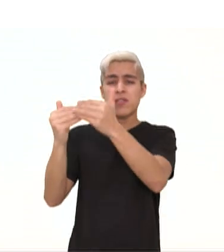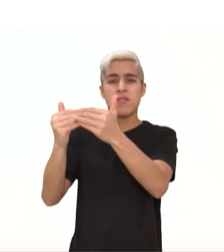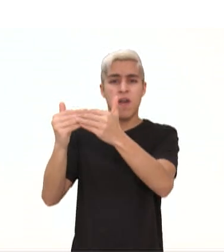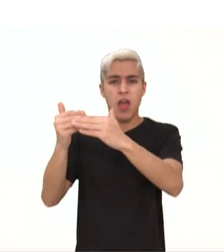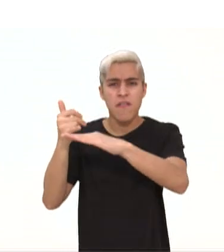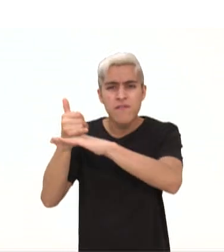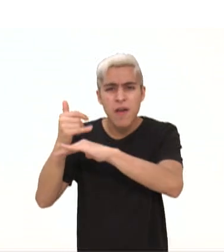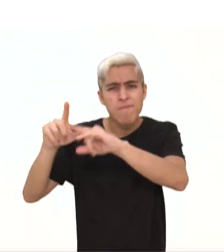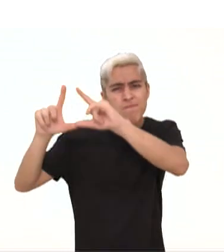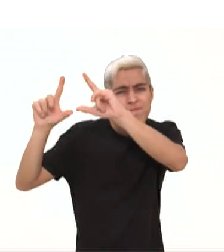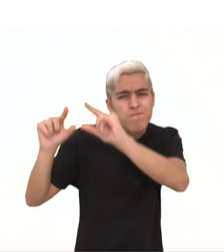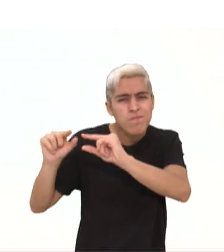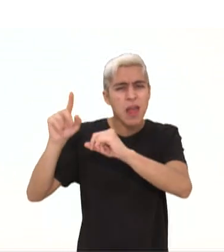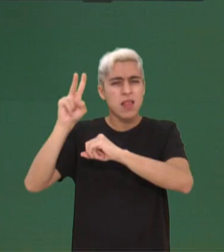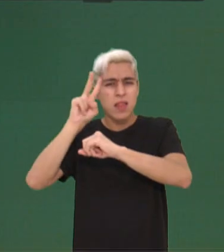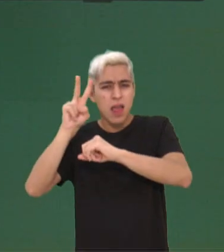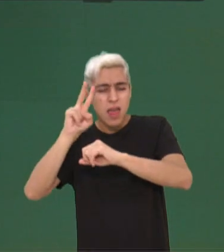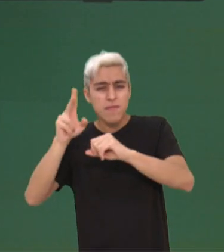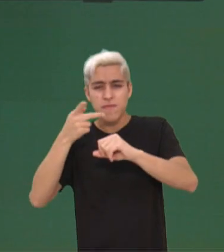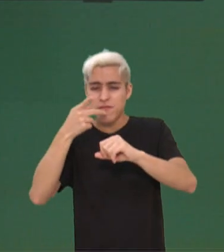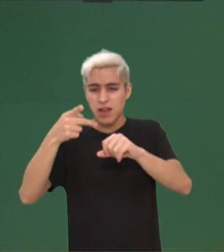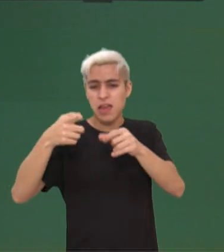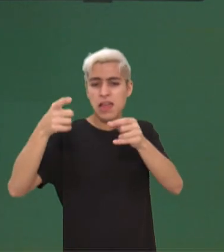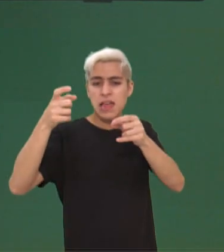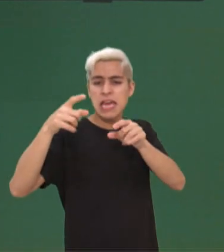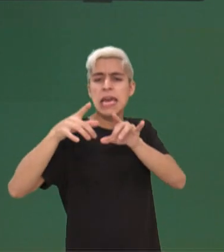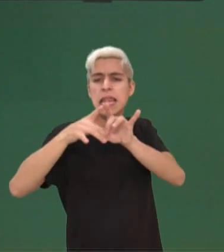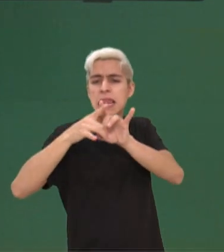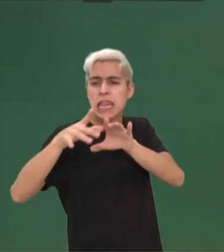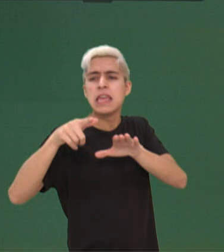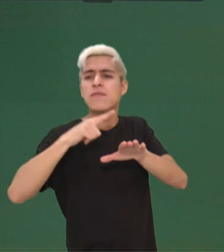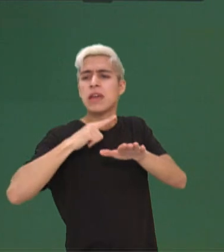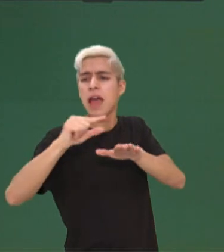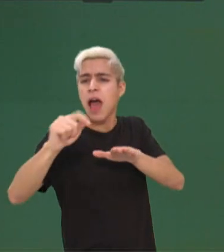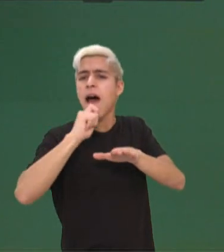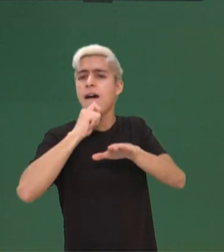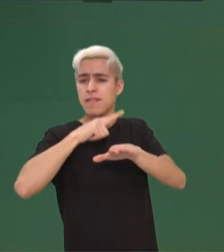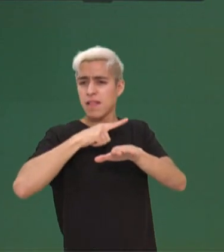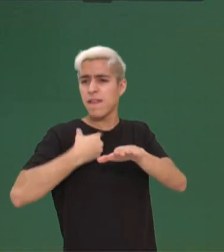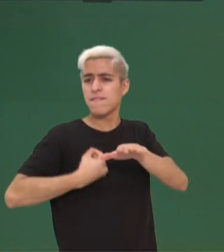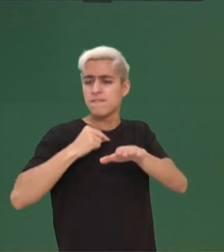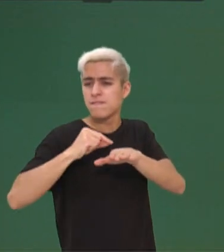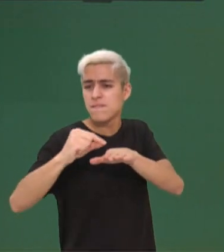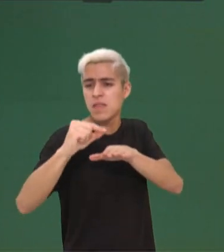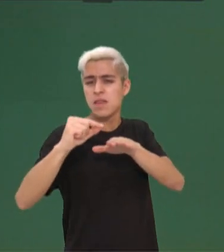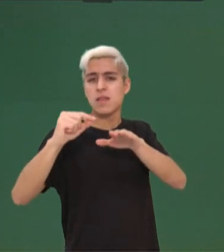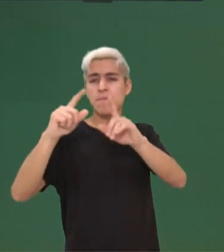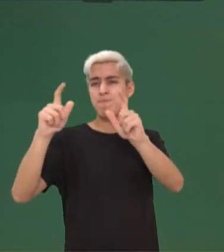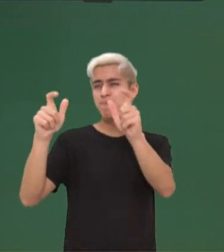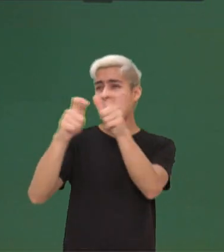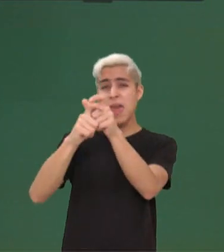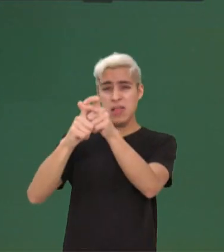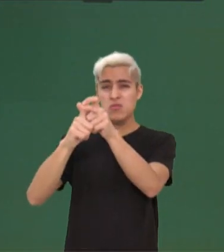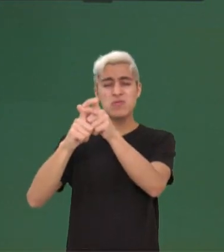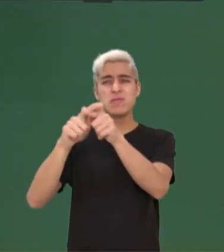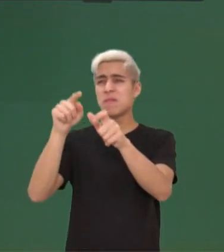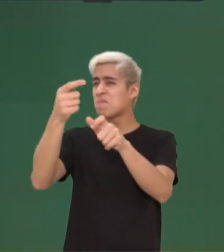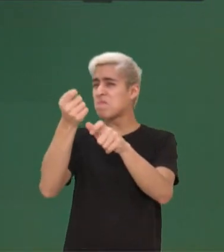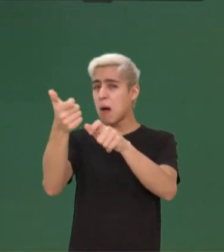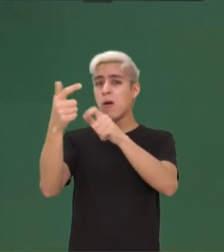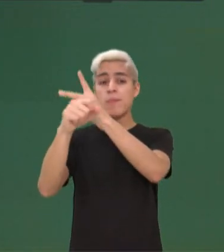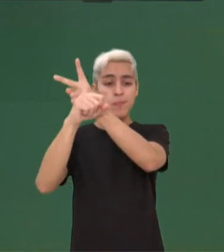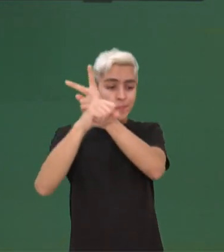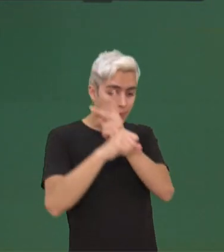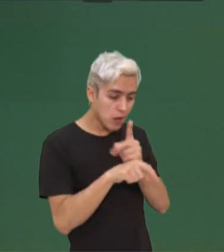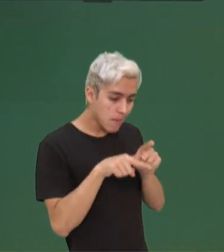Europa. Lembram lá que a gente falou da disponibilidade de recursos ser pequena no continente, aí eles teriam que ir buscar em outras partes